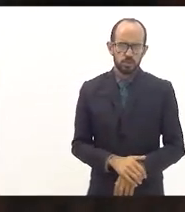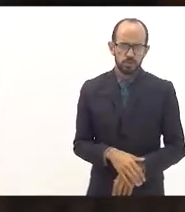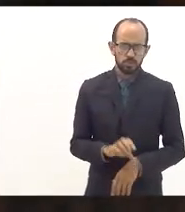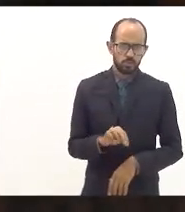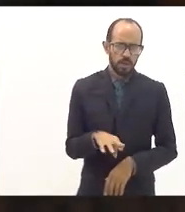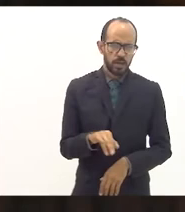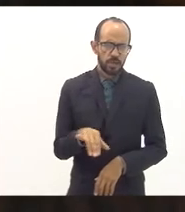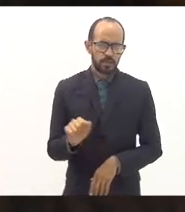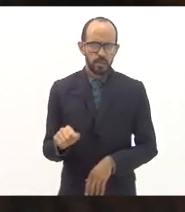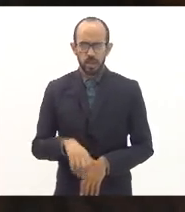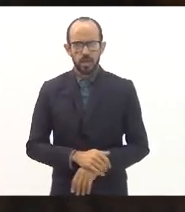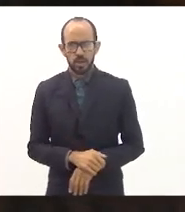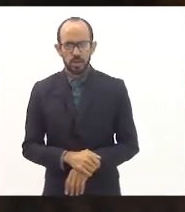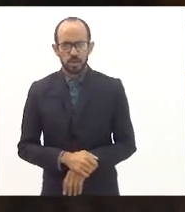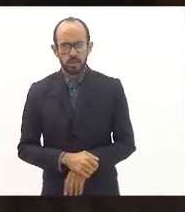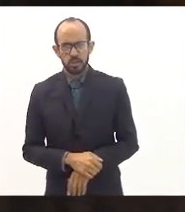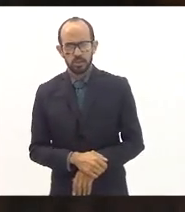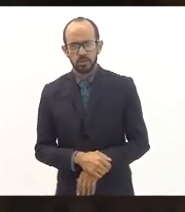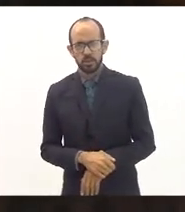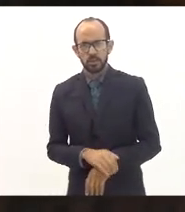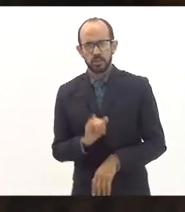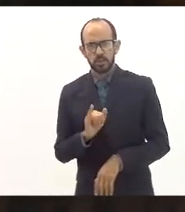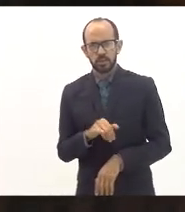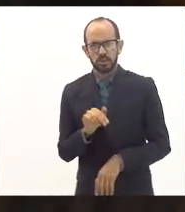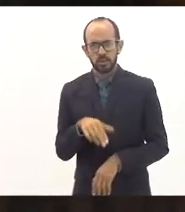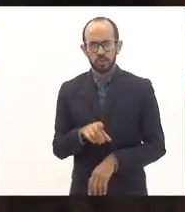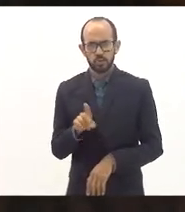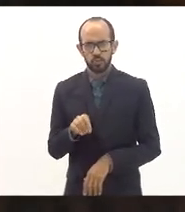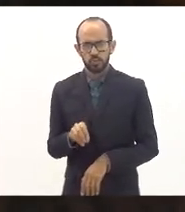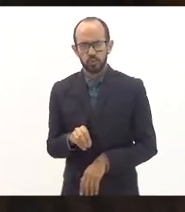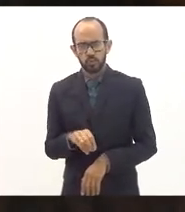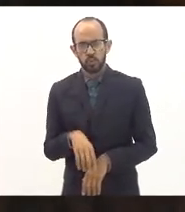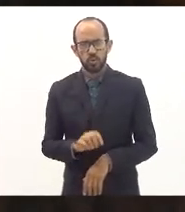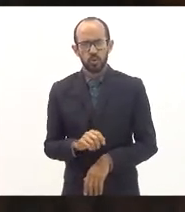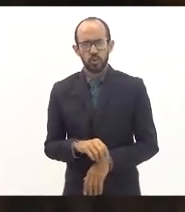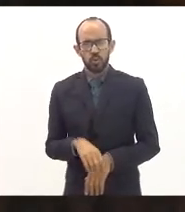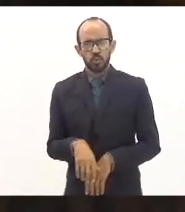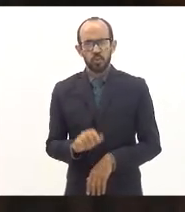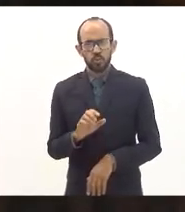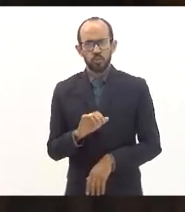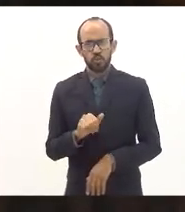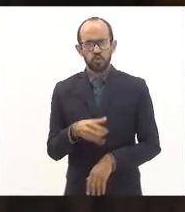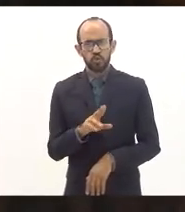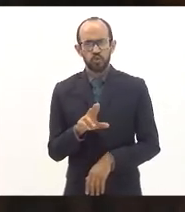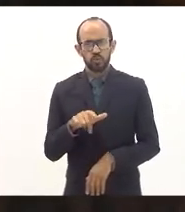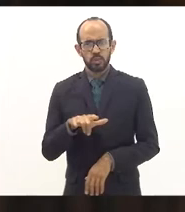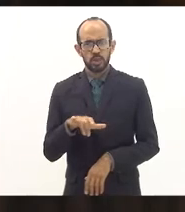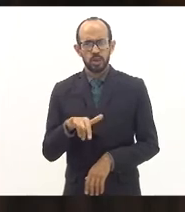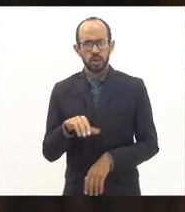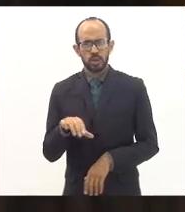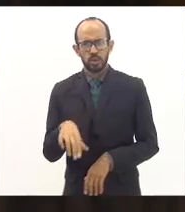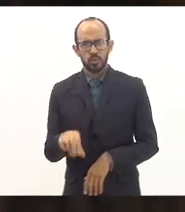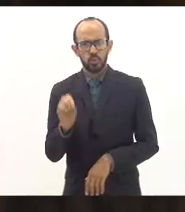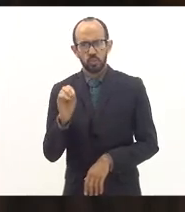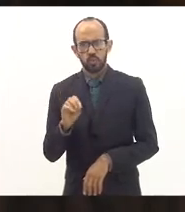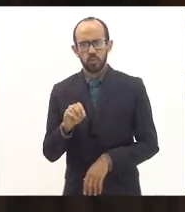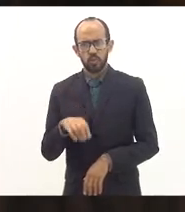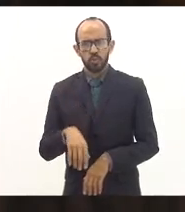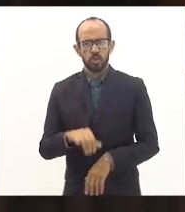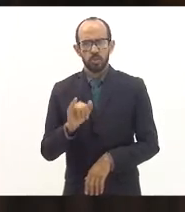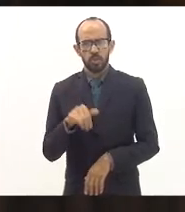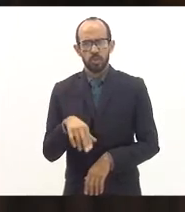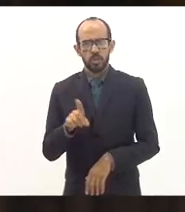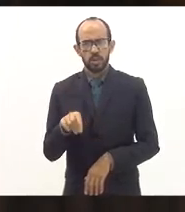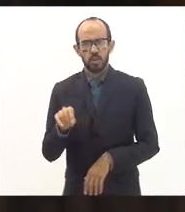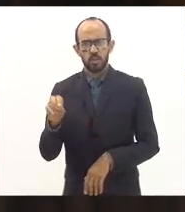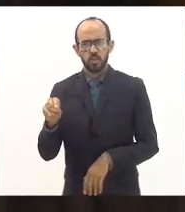Maria Soares, Índio, Juscelino Leôncio de Freitas, Reinaldo